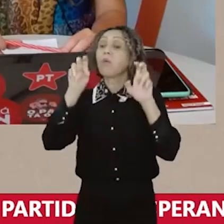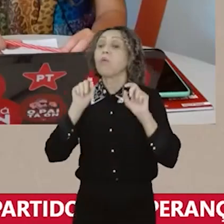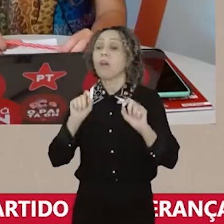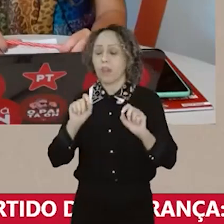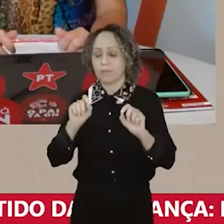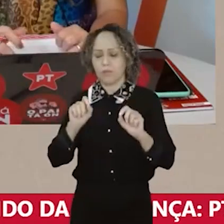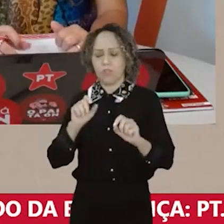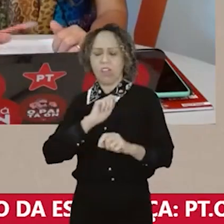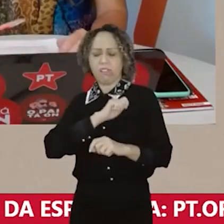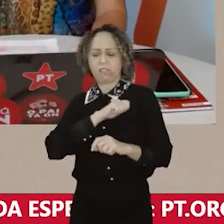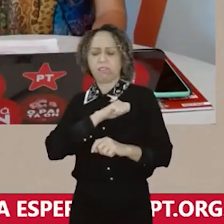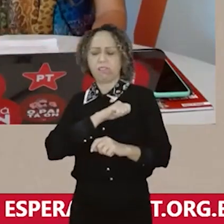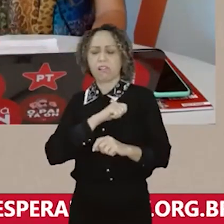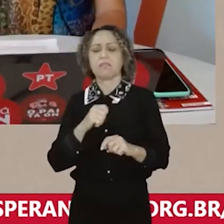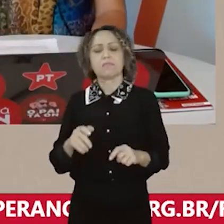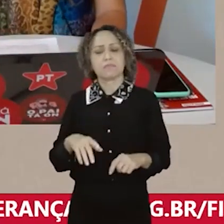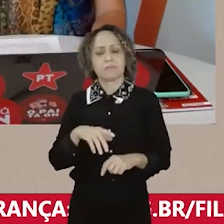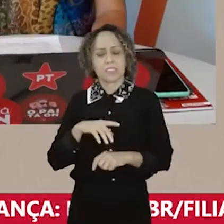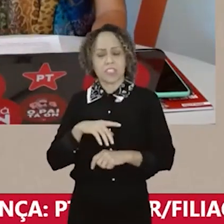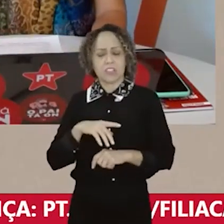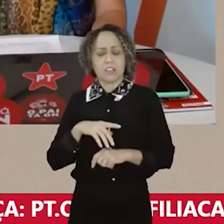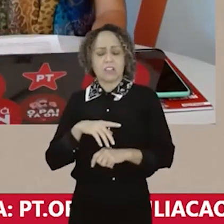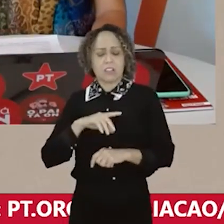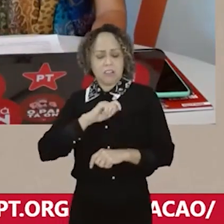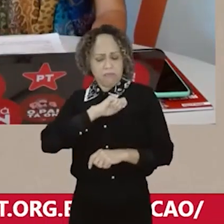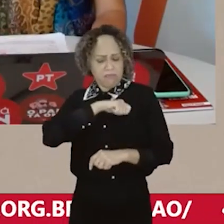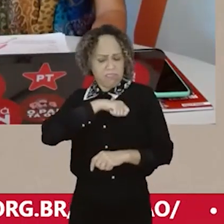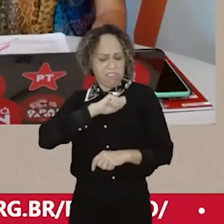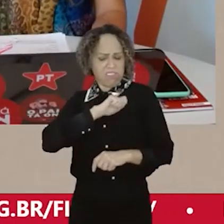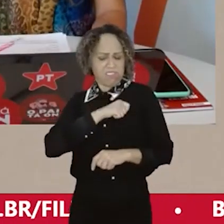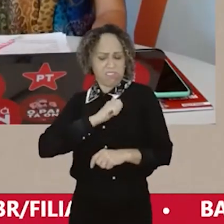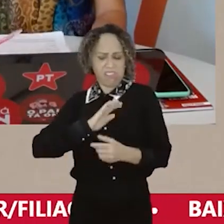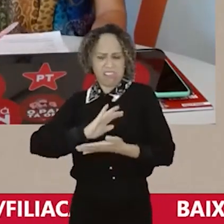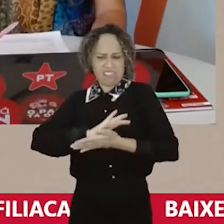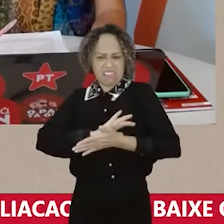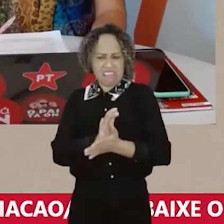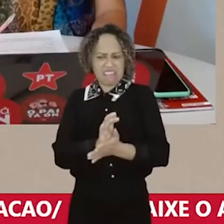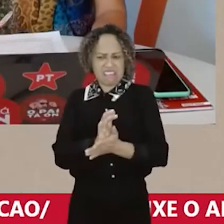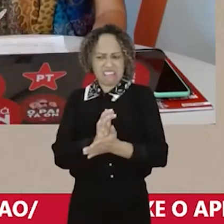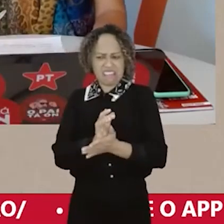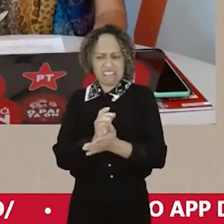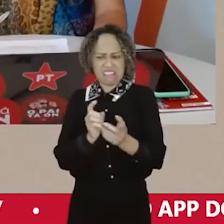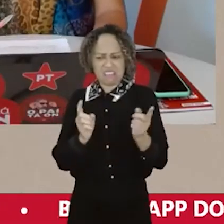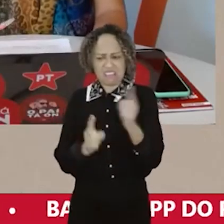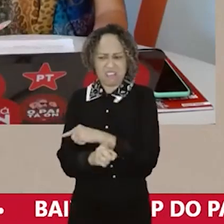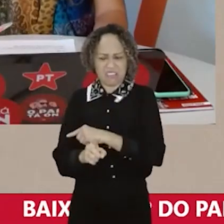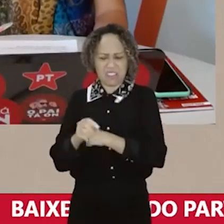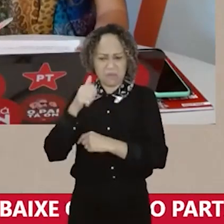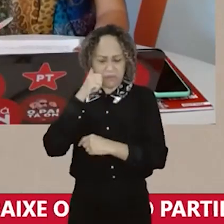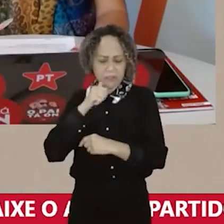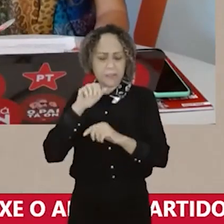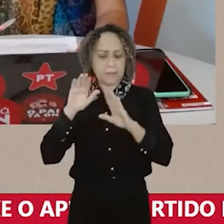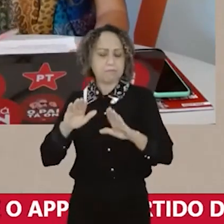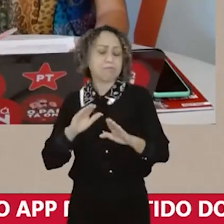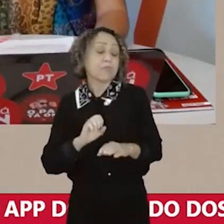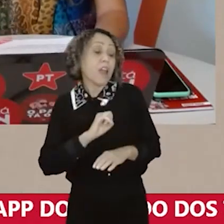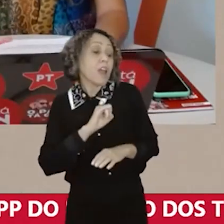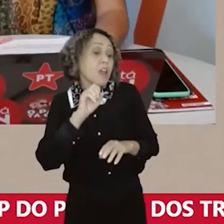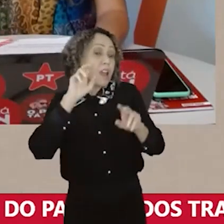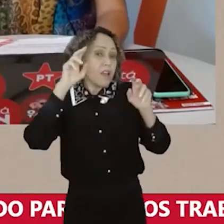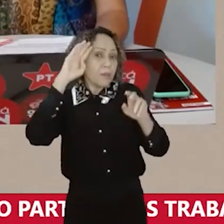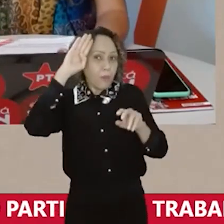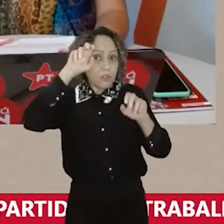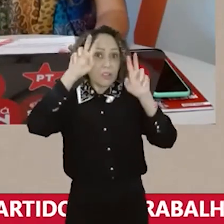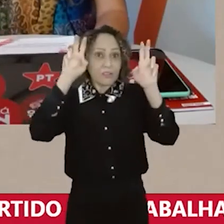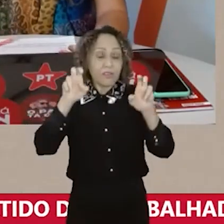Olha a maldade. Olha o nível de crueldade e de preconceito contra a mulher. Se a mulher pobre